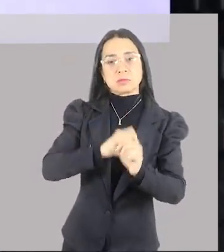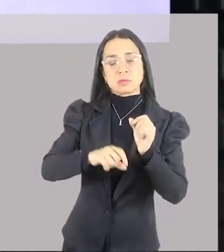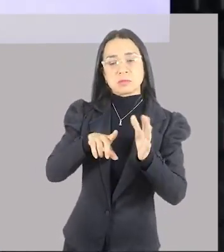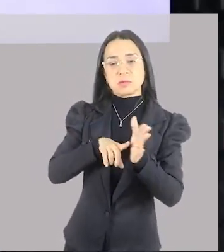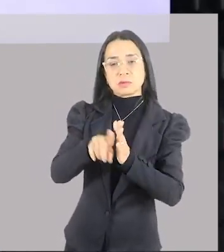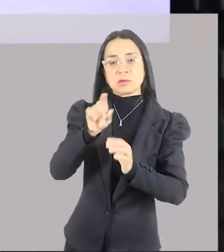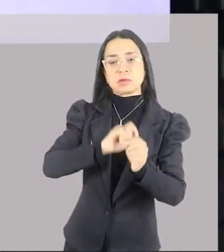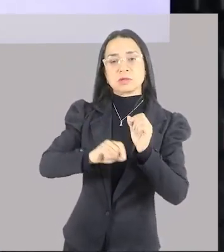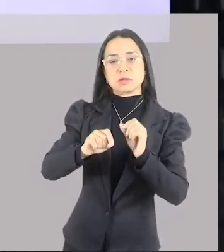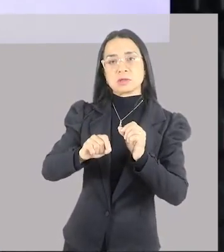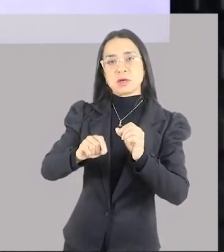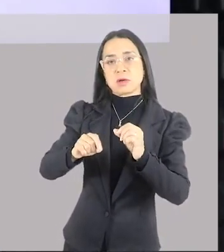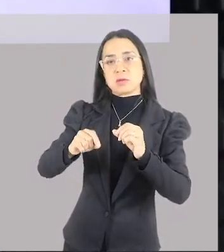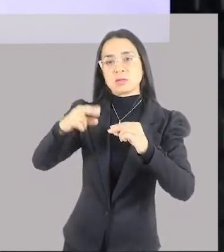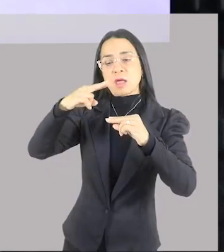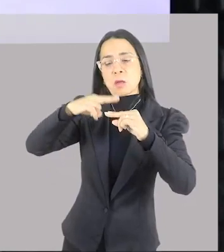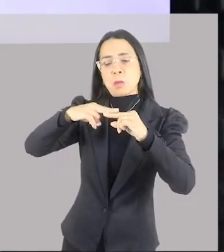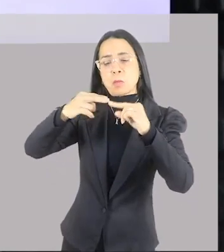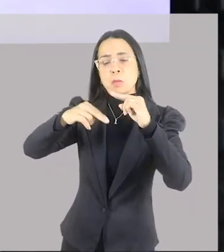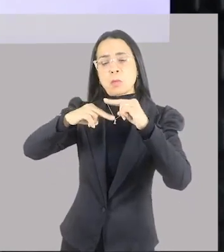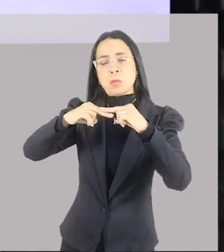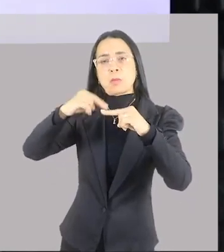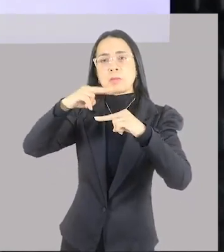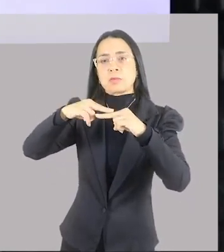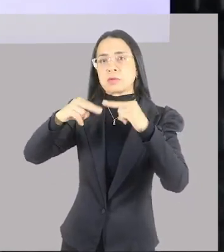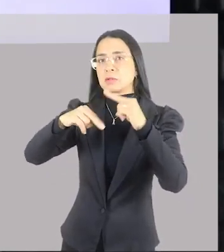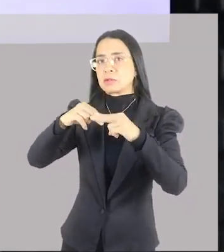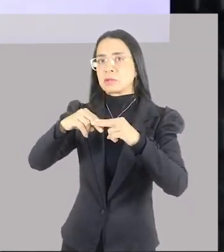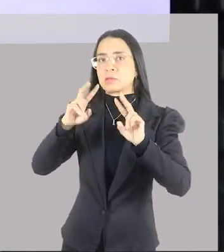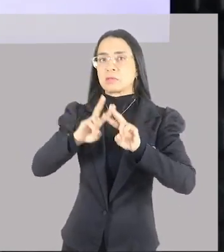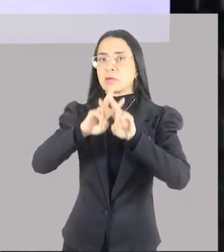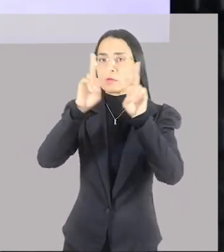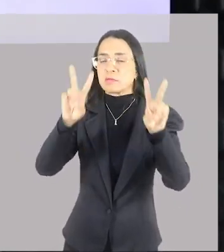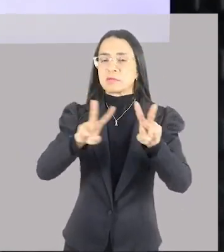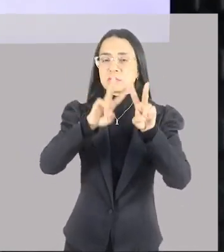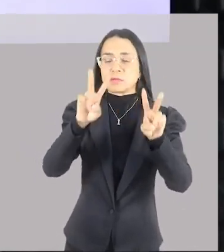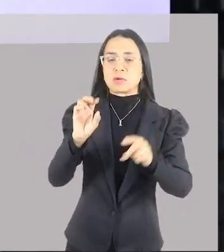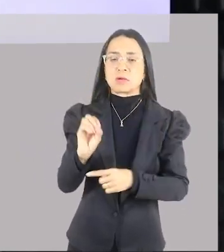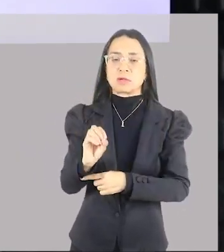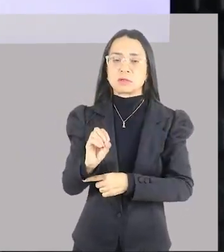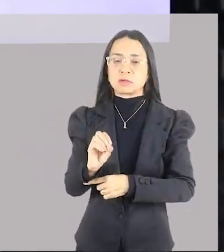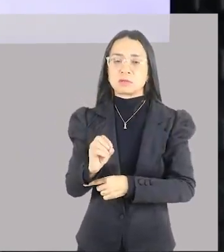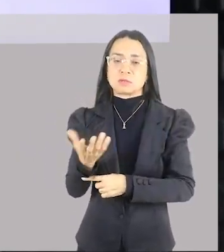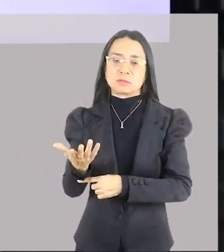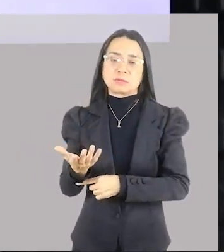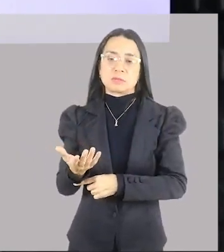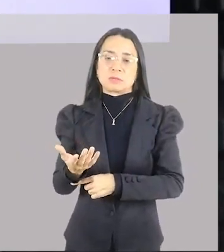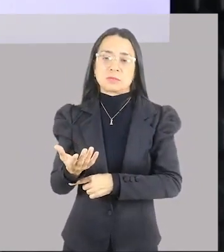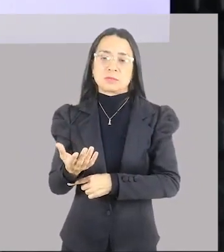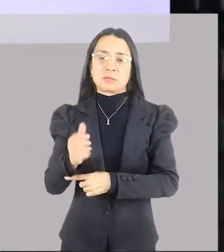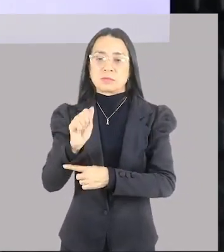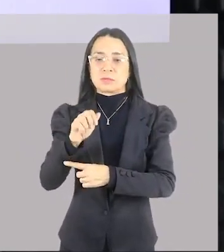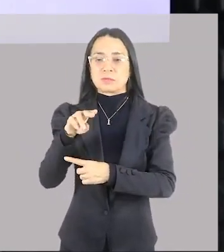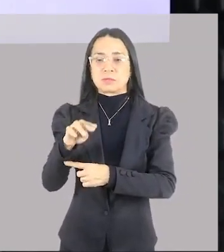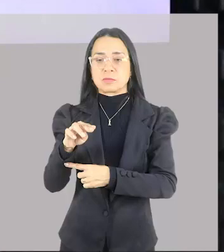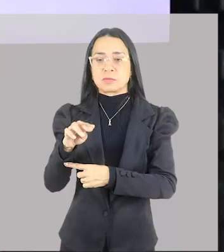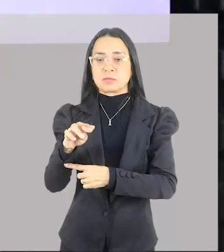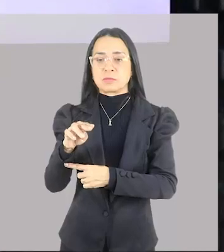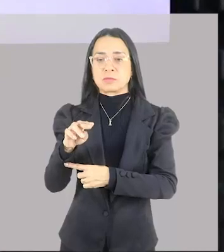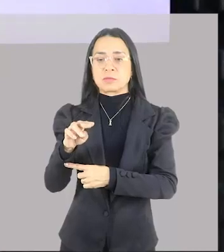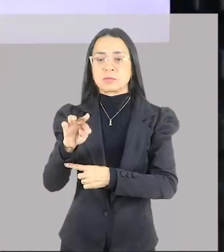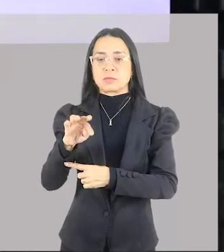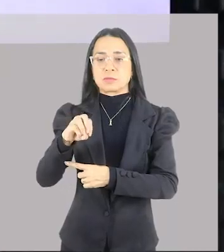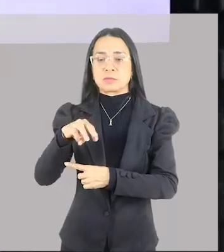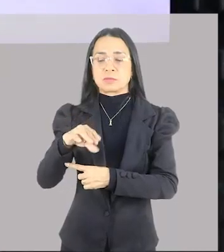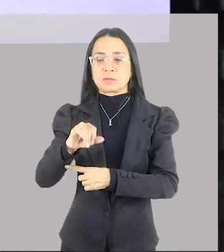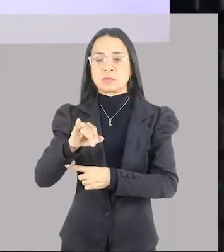de sobreposição de planos visuais ou de automatismo. O automatismo, né, da